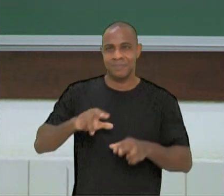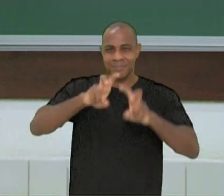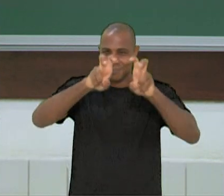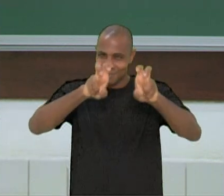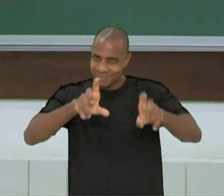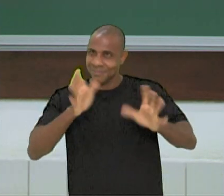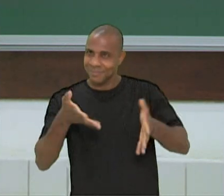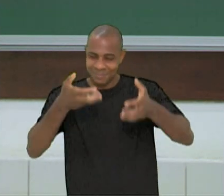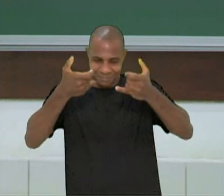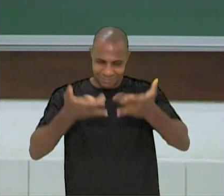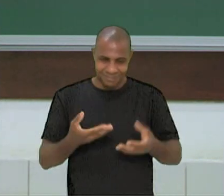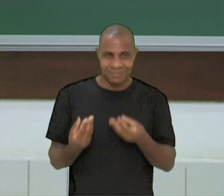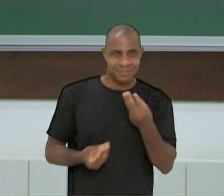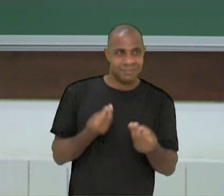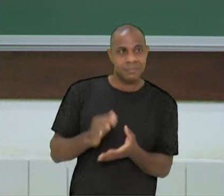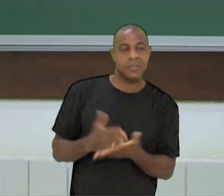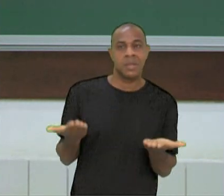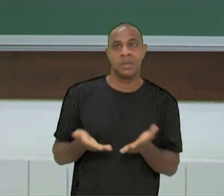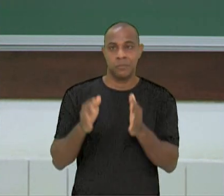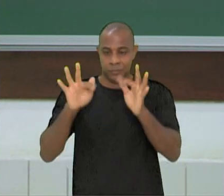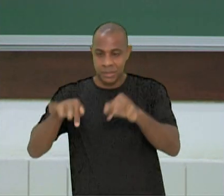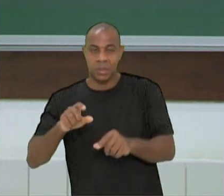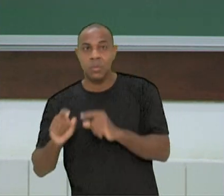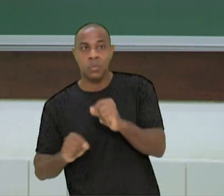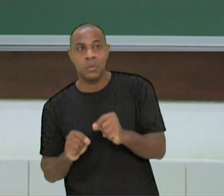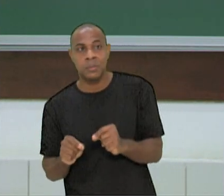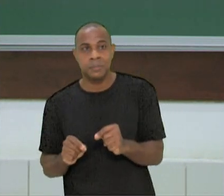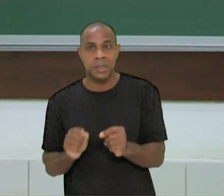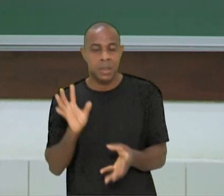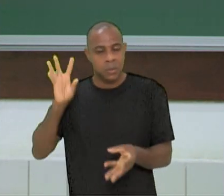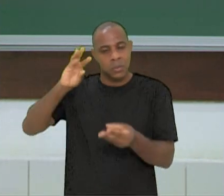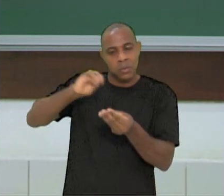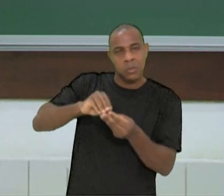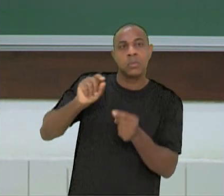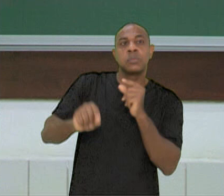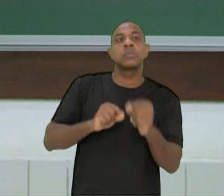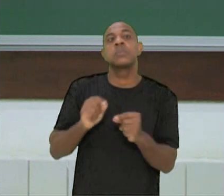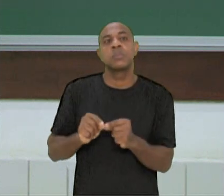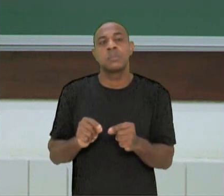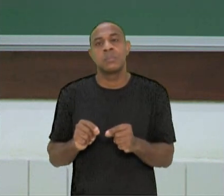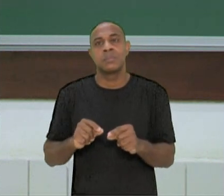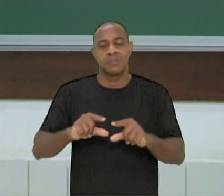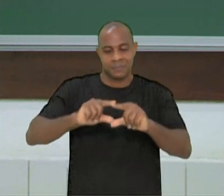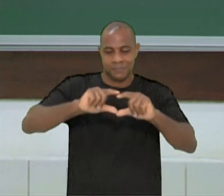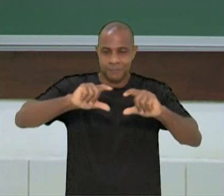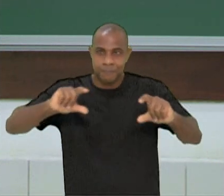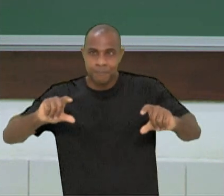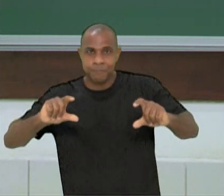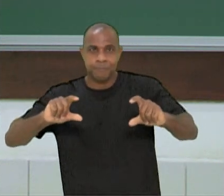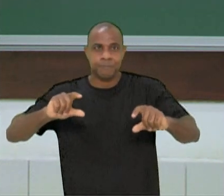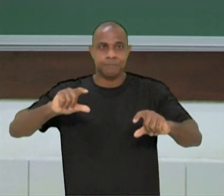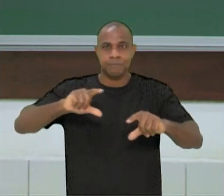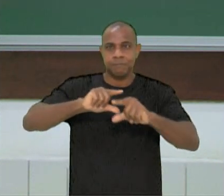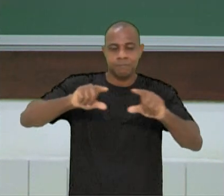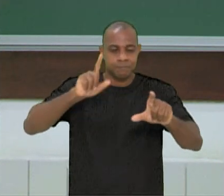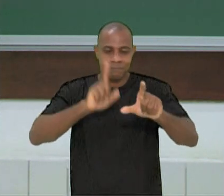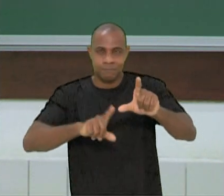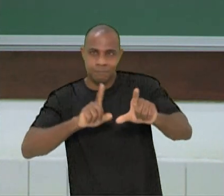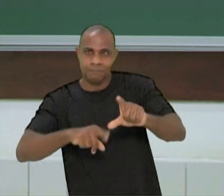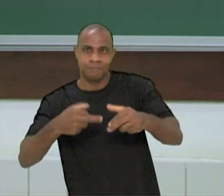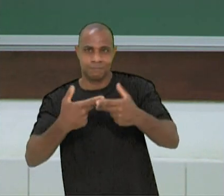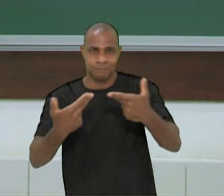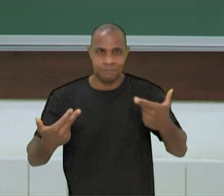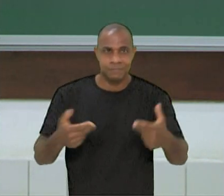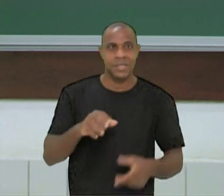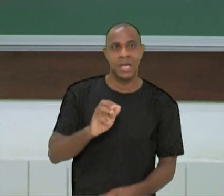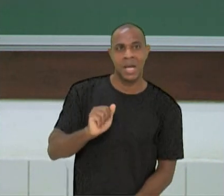né, nessa fase final para retomar essas expressões algébricas. Tá? Retomar tudo, desde o começo, porque essa